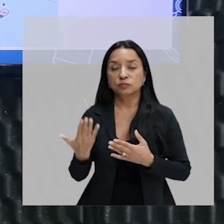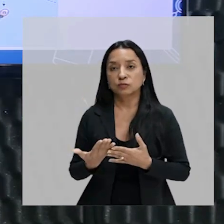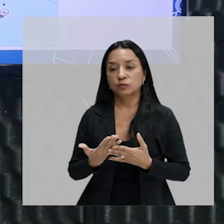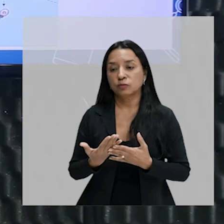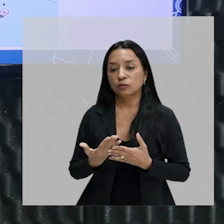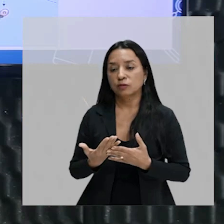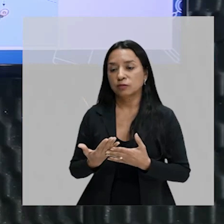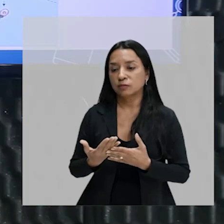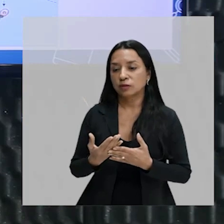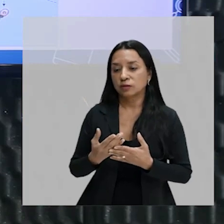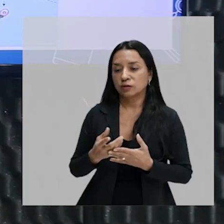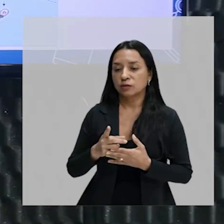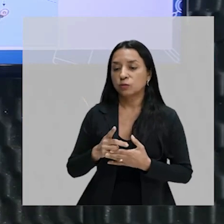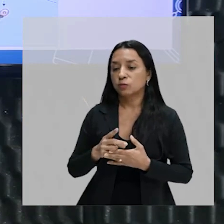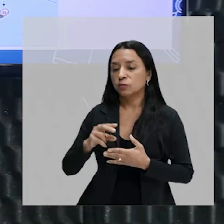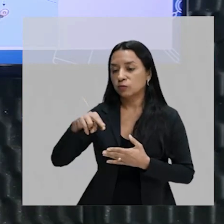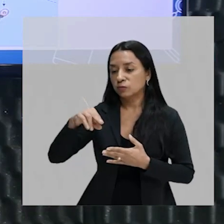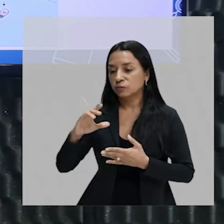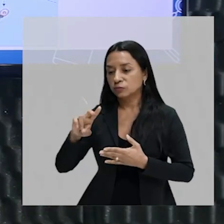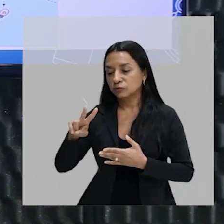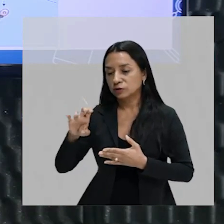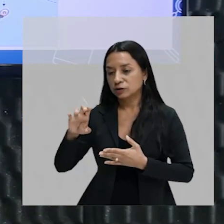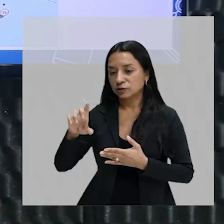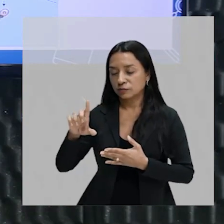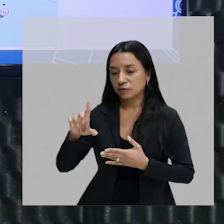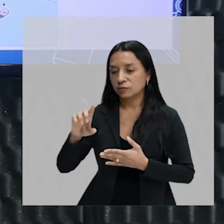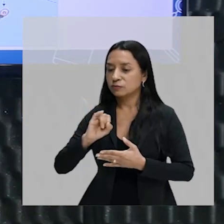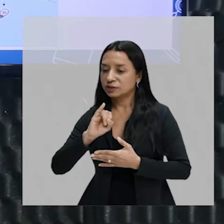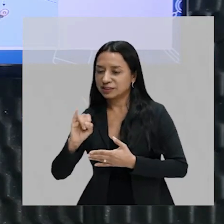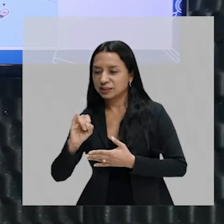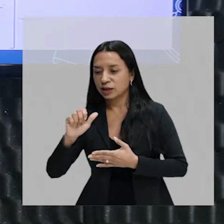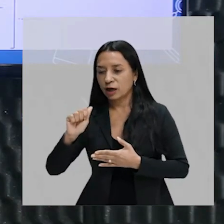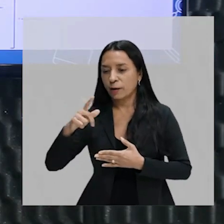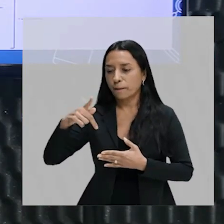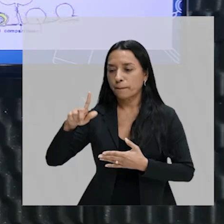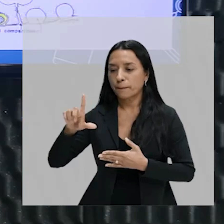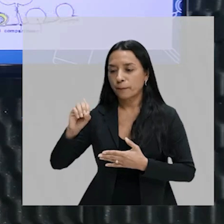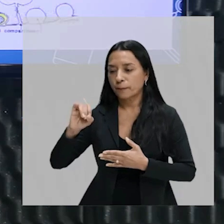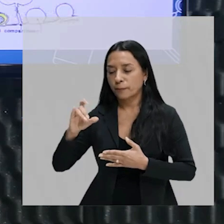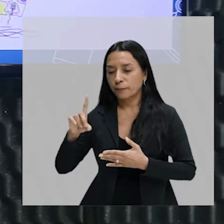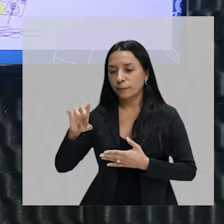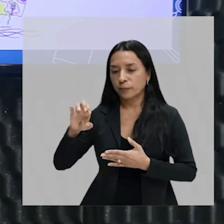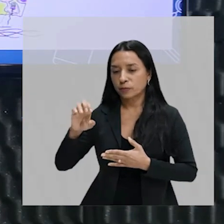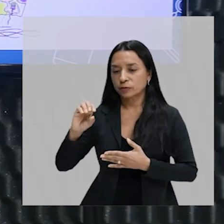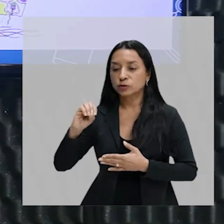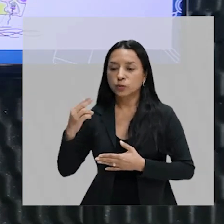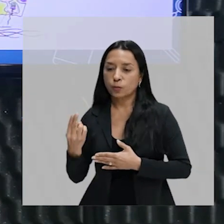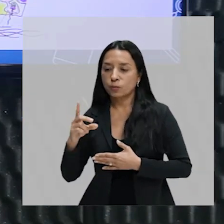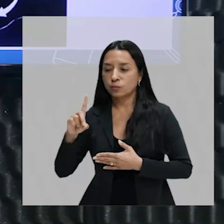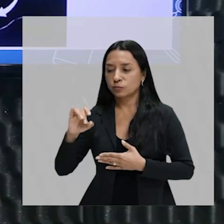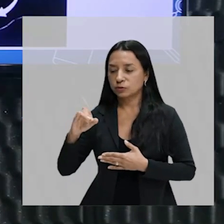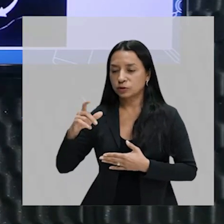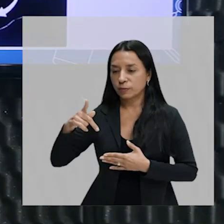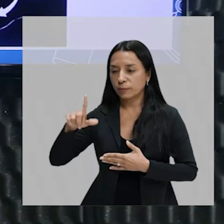o nível de ploidia que elas têm se ela é haploide ou seleção diploides tá vou só mostrar para vocês aqui